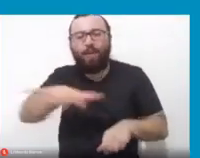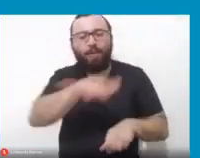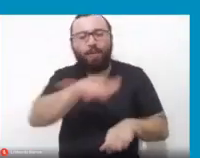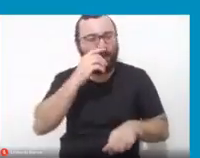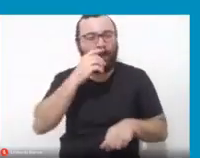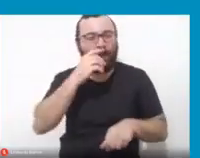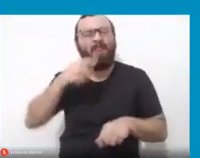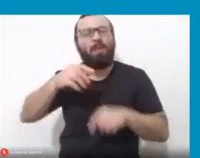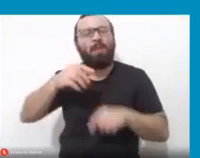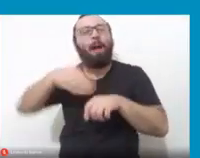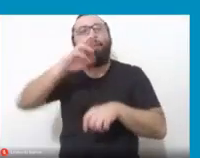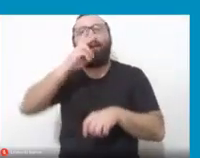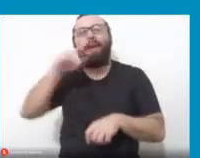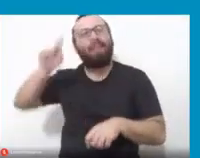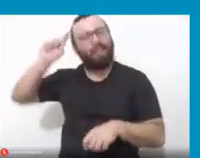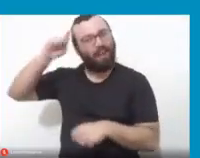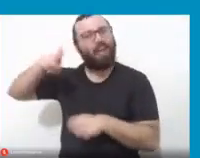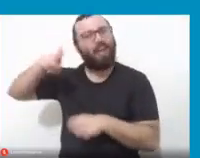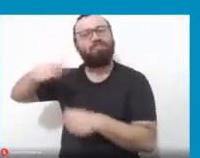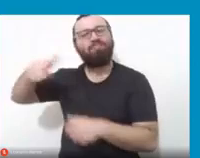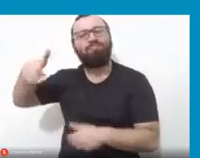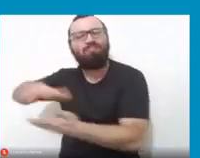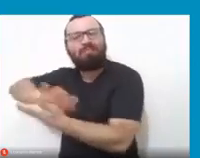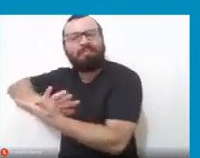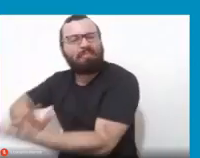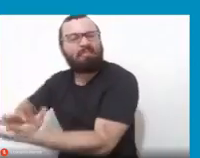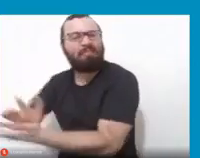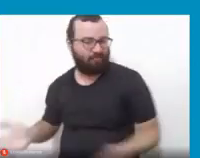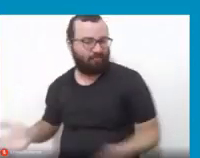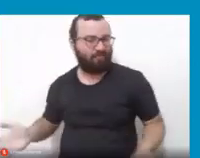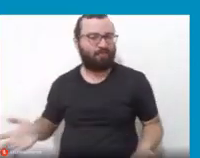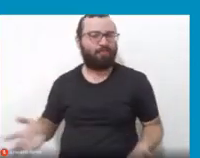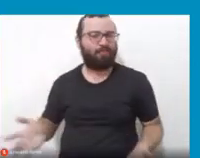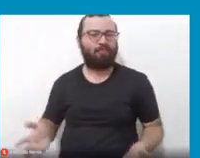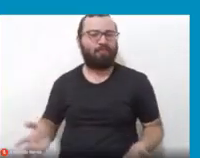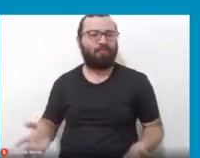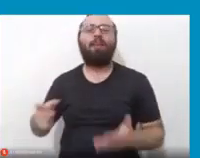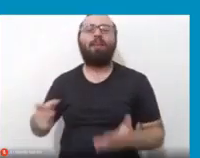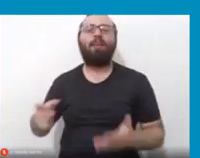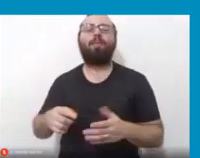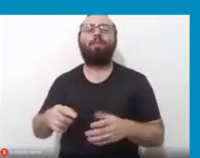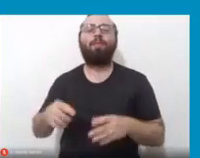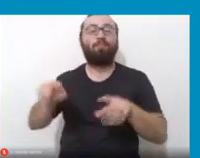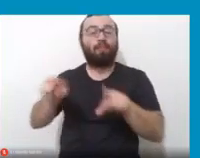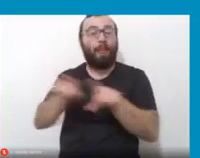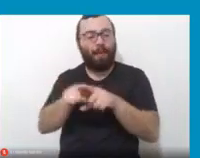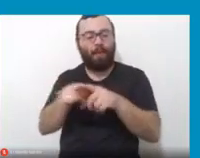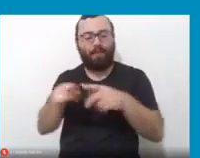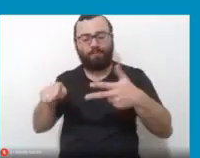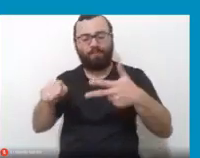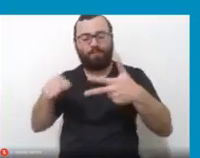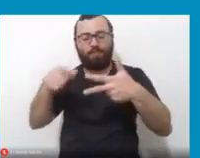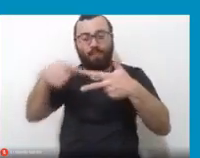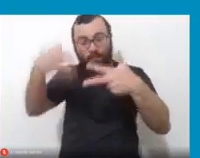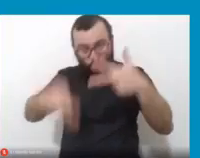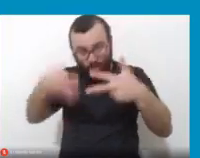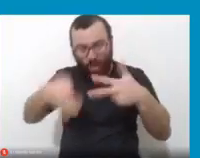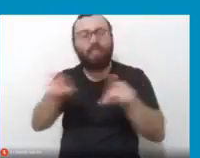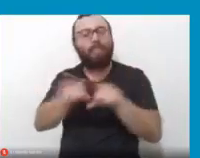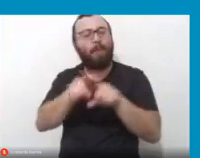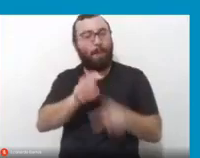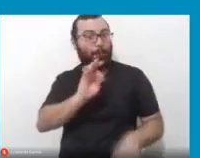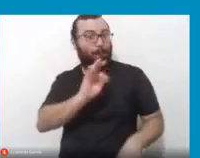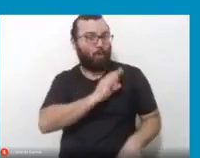racializada pejorativa. As interconexões são grandes, e o judiciário, tanto quanto a polícia, que é o